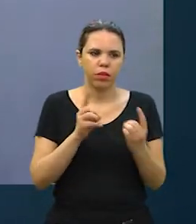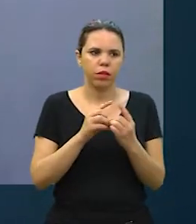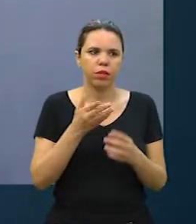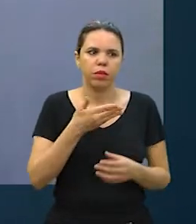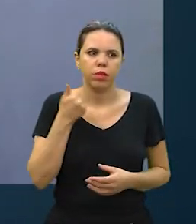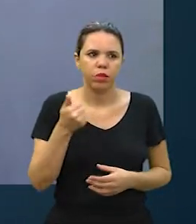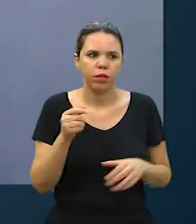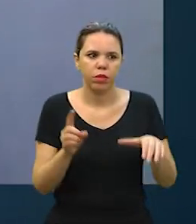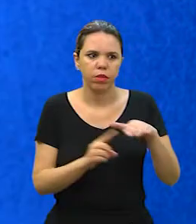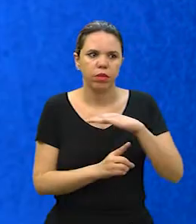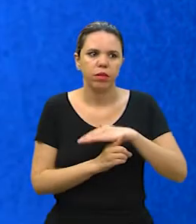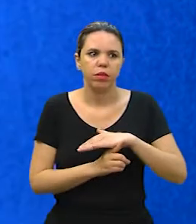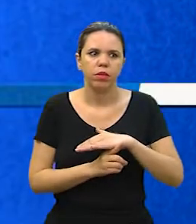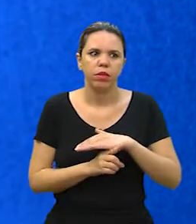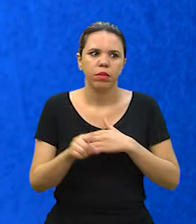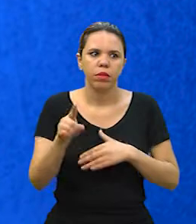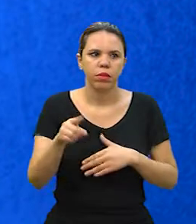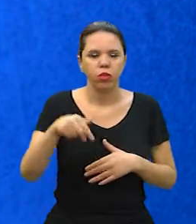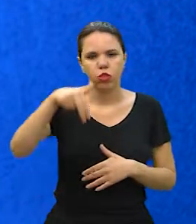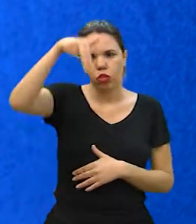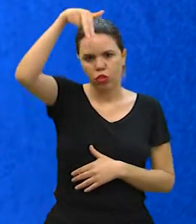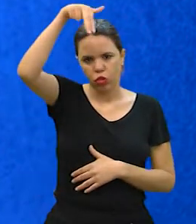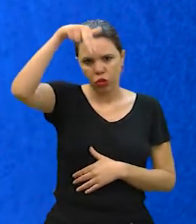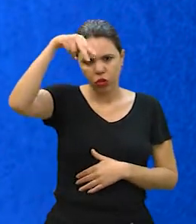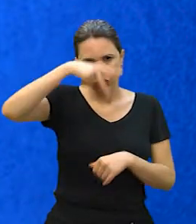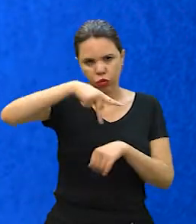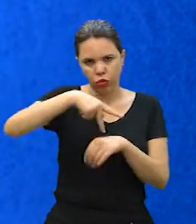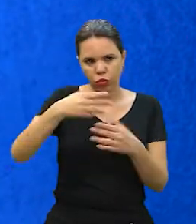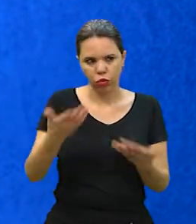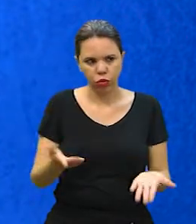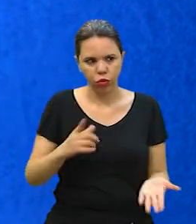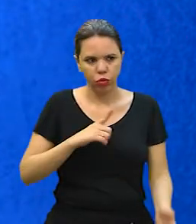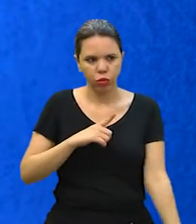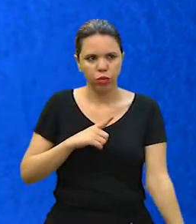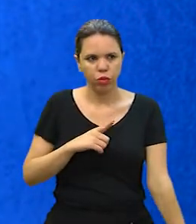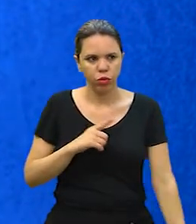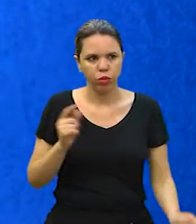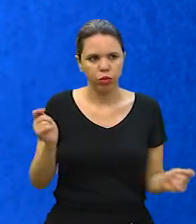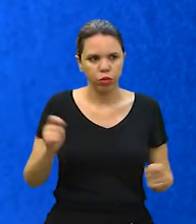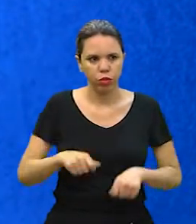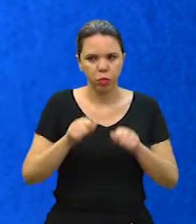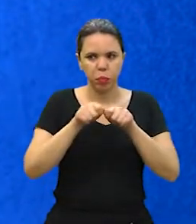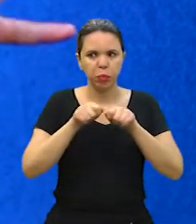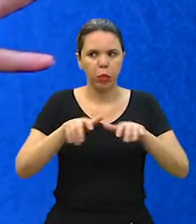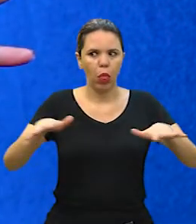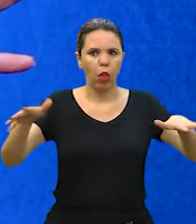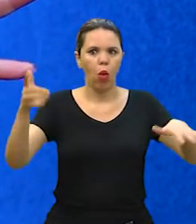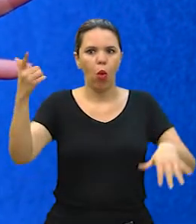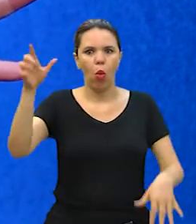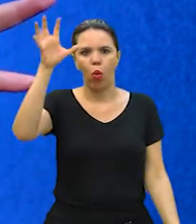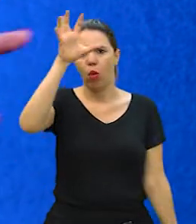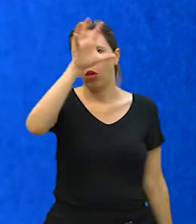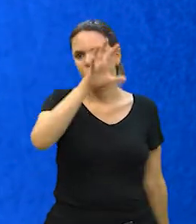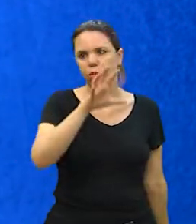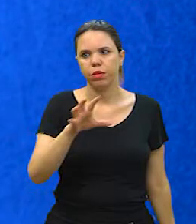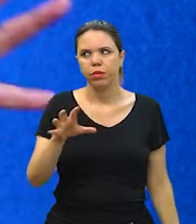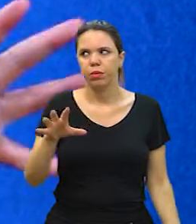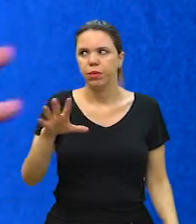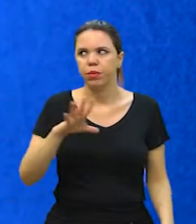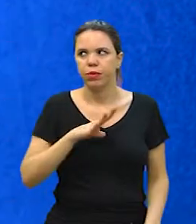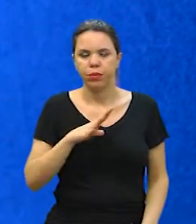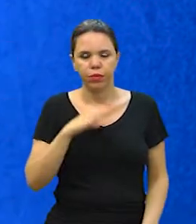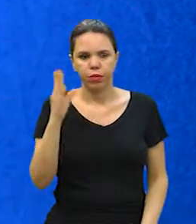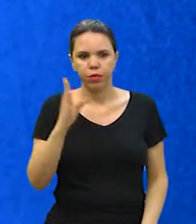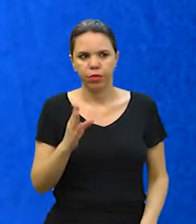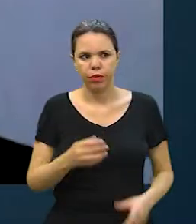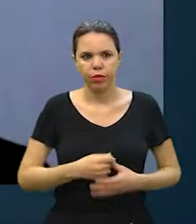atender melhor o nosso cliente. Vocês estão aí no Nordeste do país. Existe a possibilidade de expandir para outras